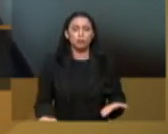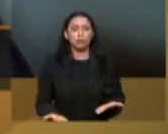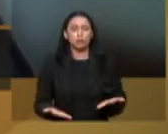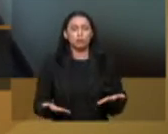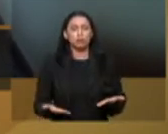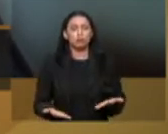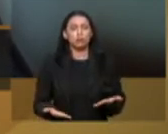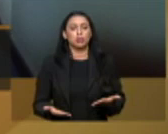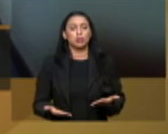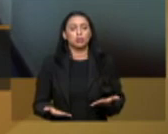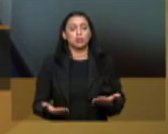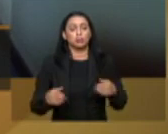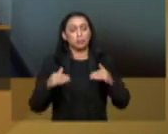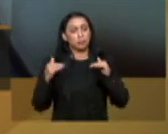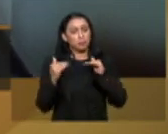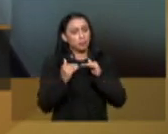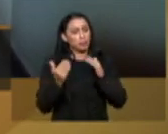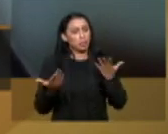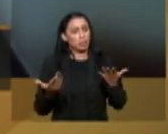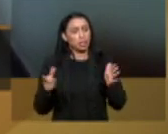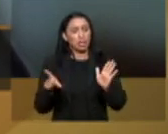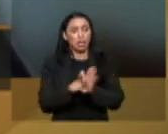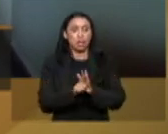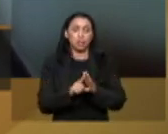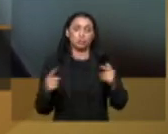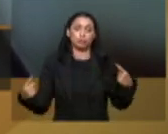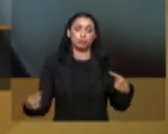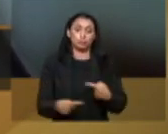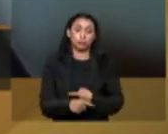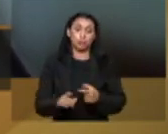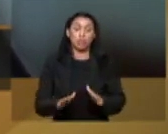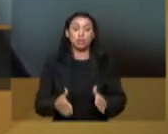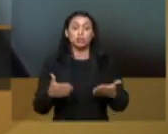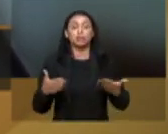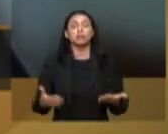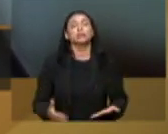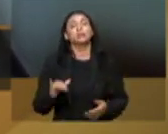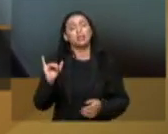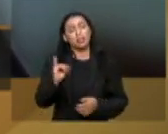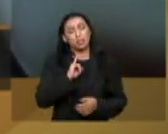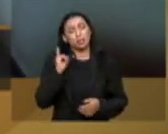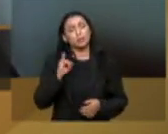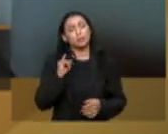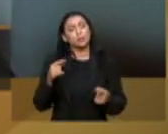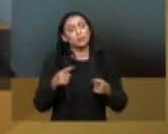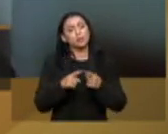pelo Parlamento na lei. Afora isso, é imprescindível destacar que